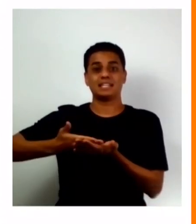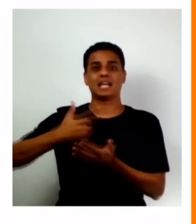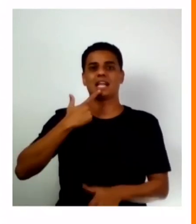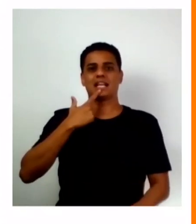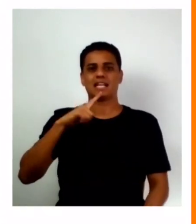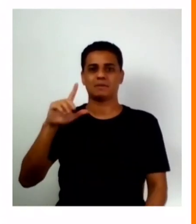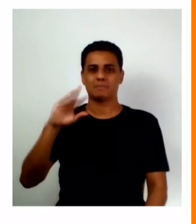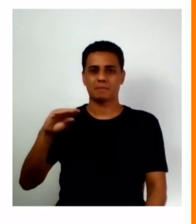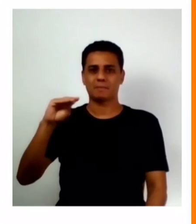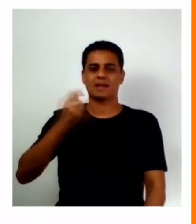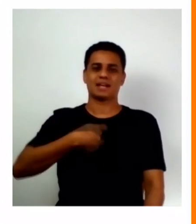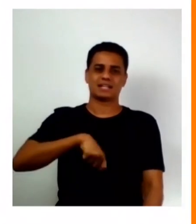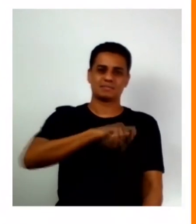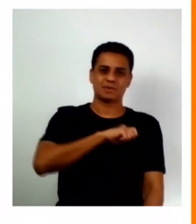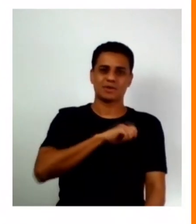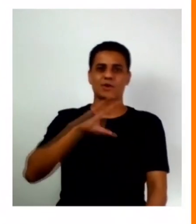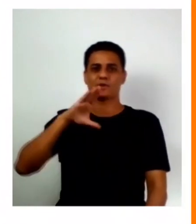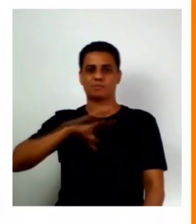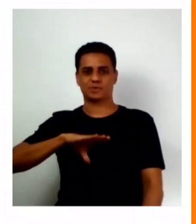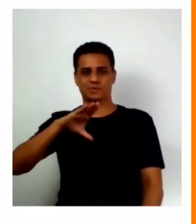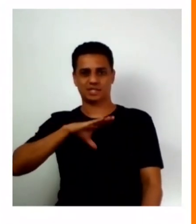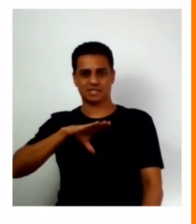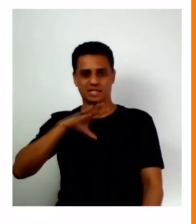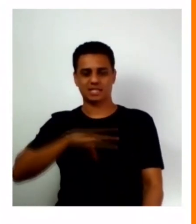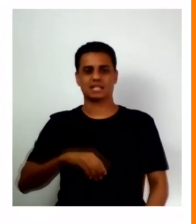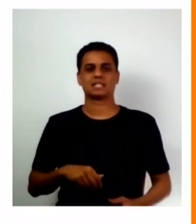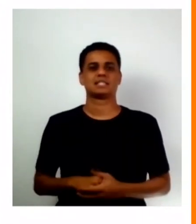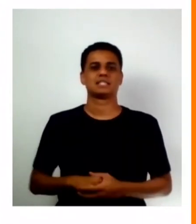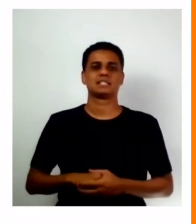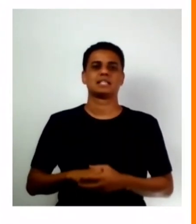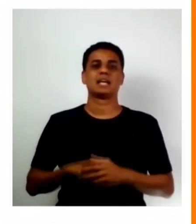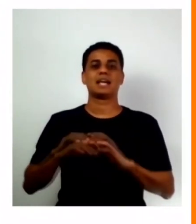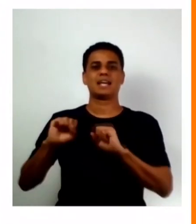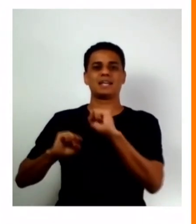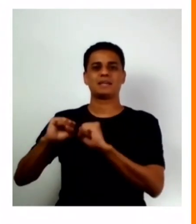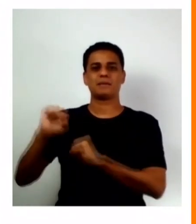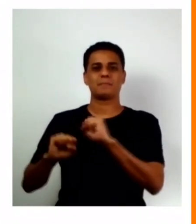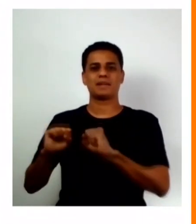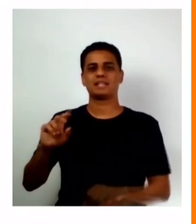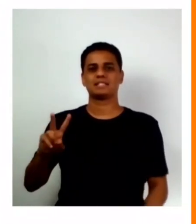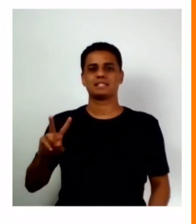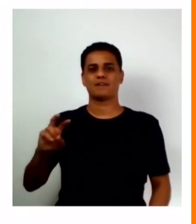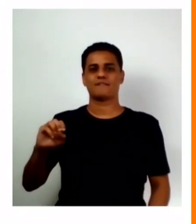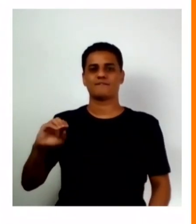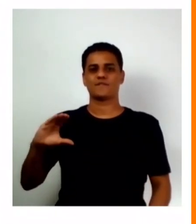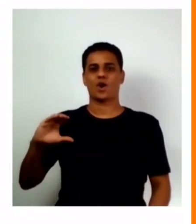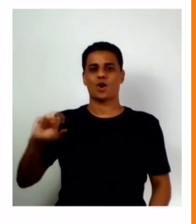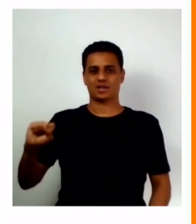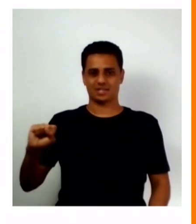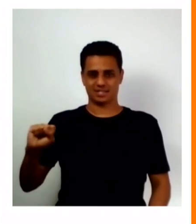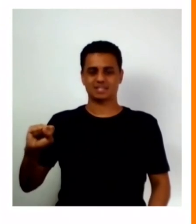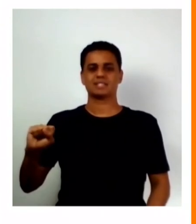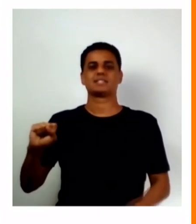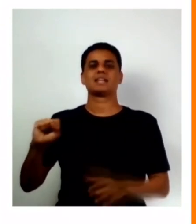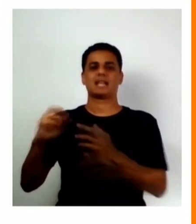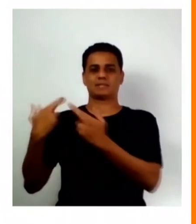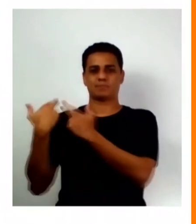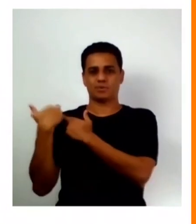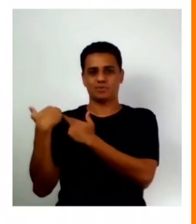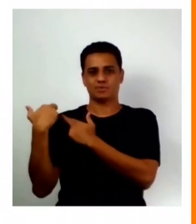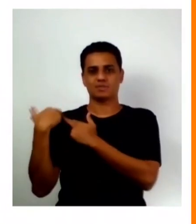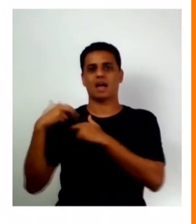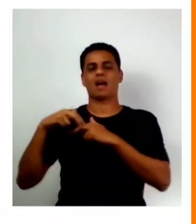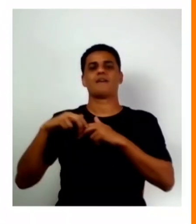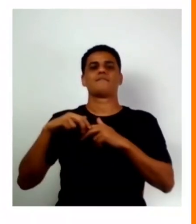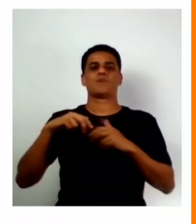espanhol e português, ao pessoal da Vox, que ficou responsável pelas transmissões, e também toda a equipe do Itaú Cultural